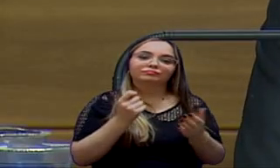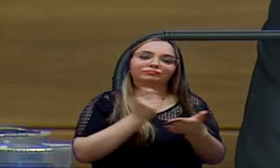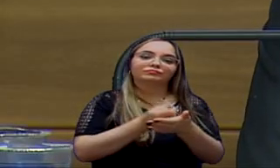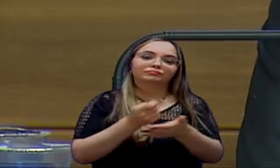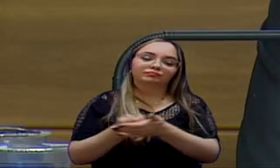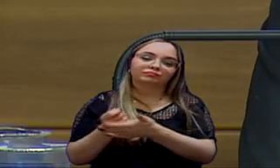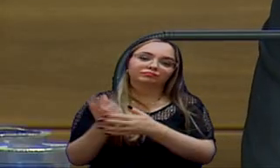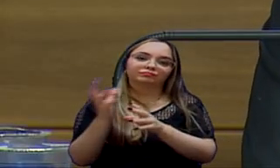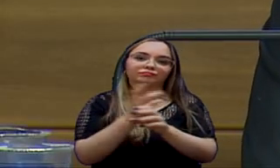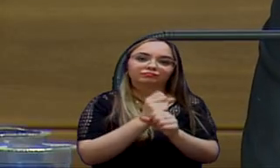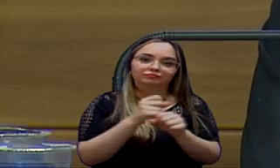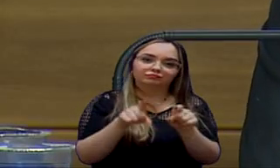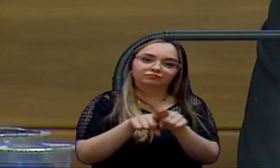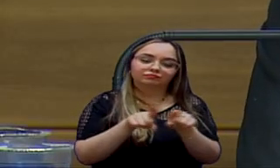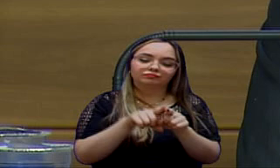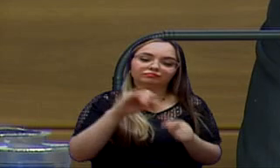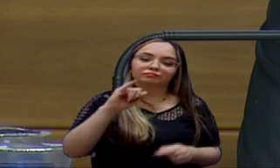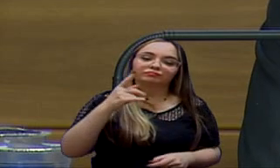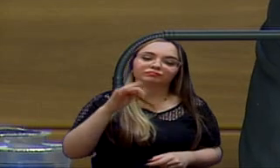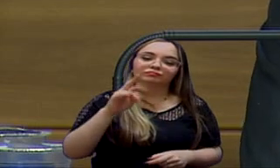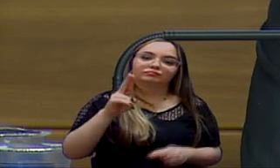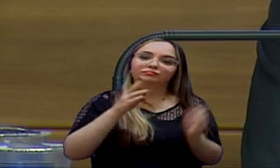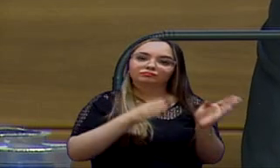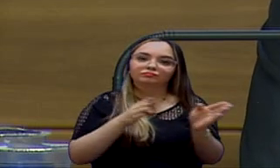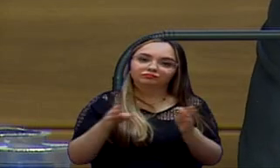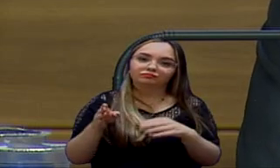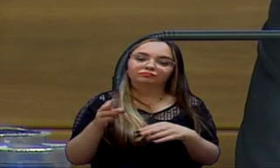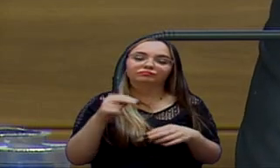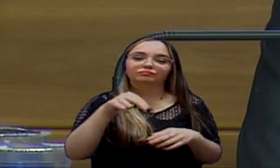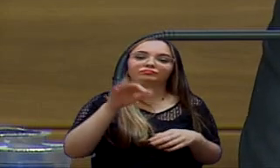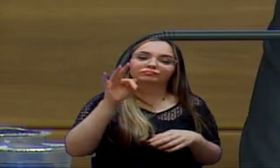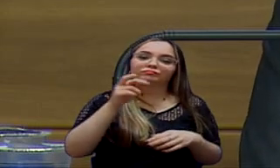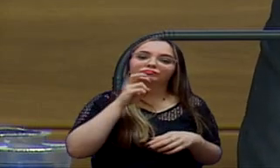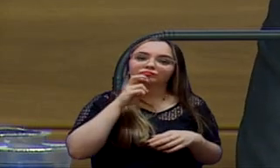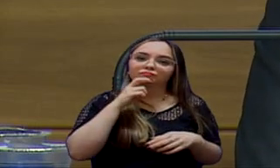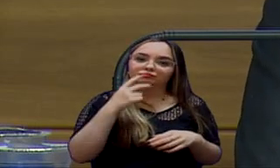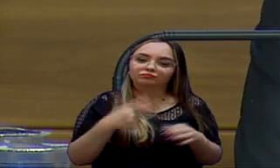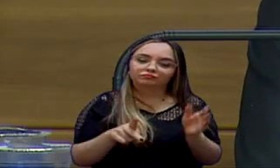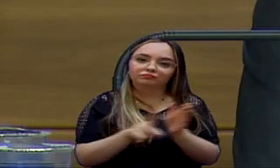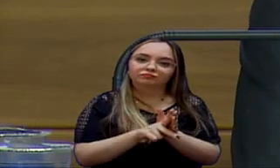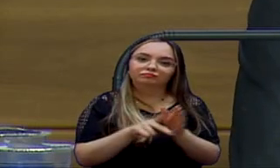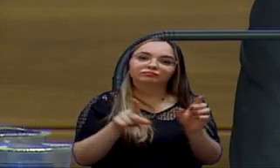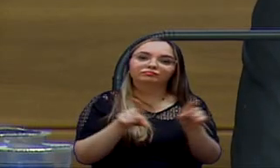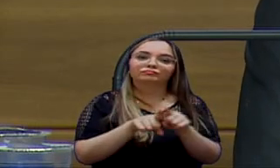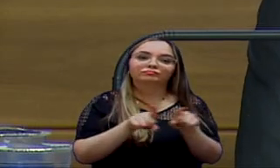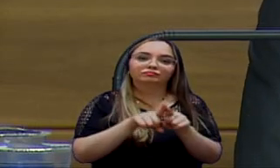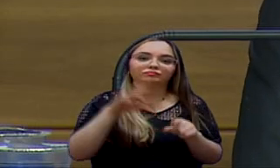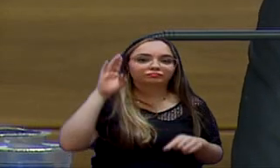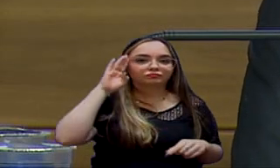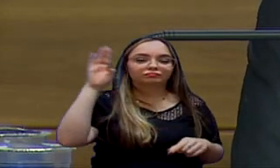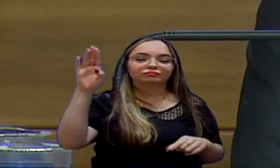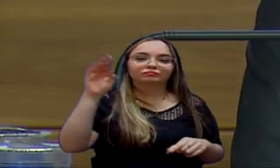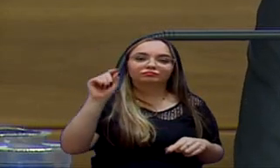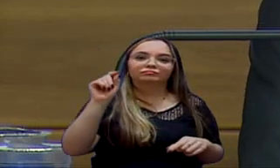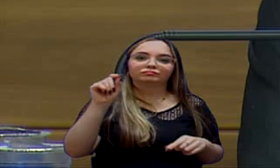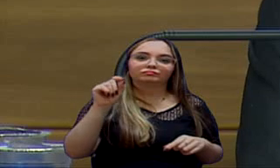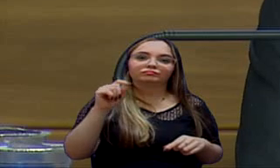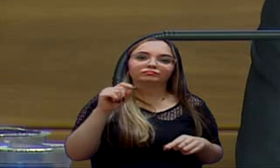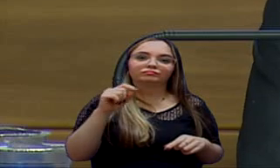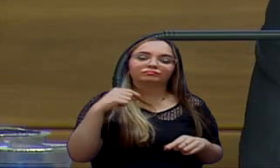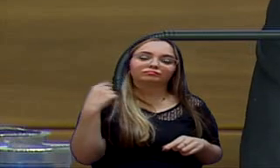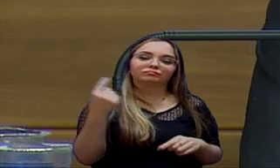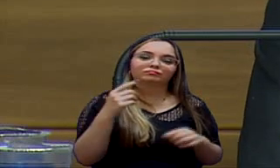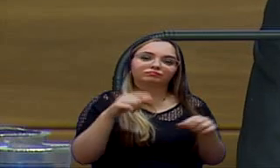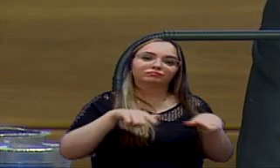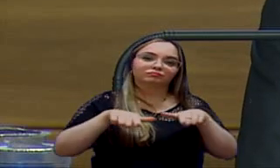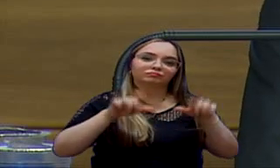contábil é o programa IPTU em dia é o programa nota fiscal Sorocabana e principalmente as operações